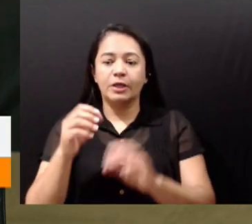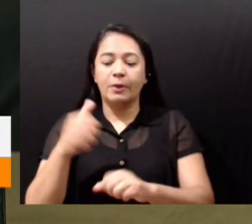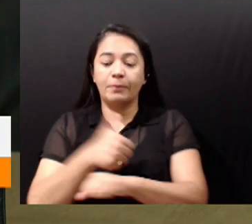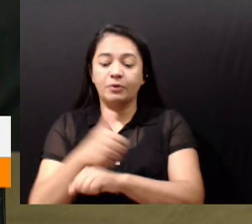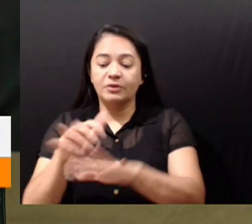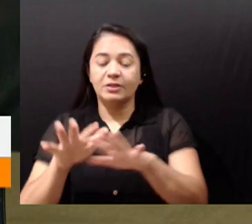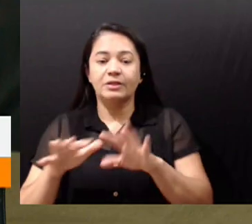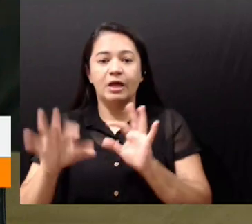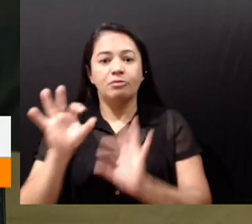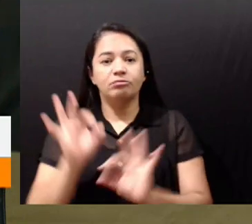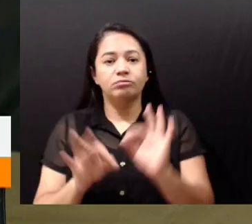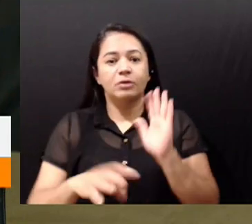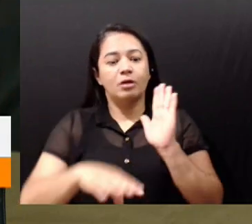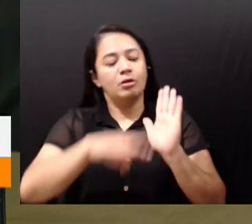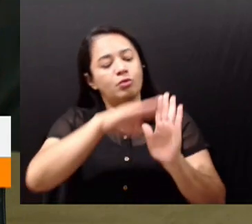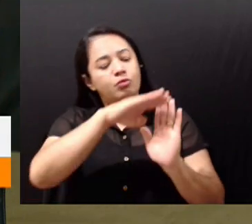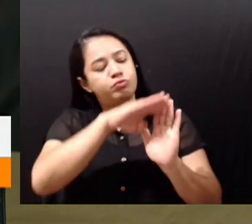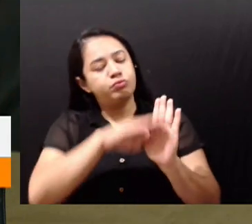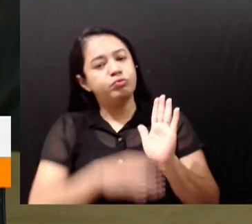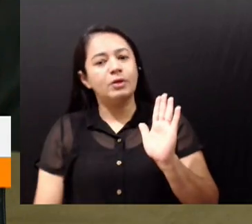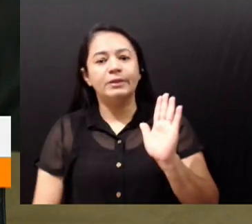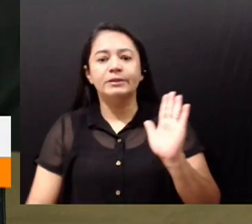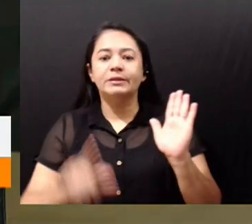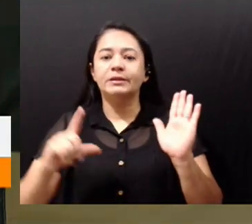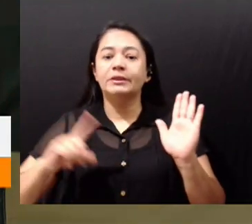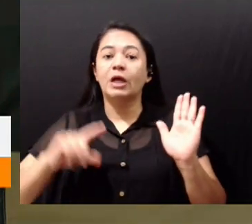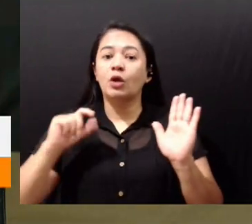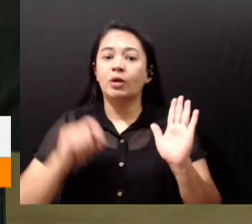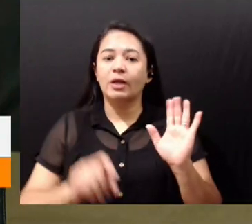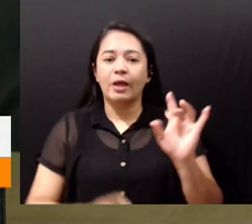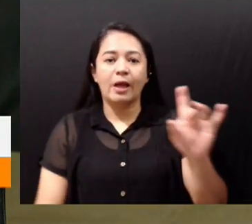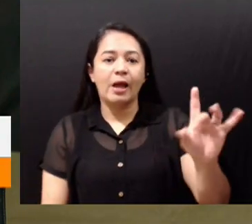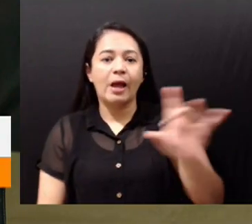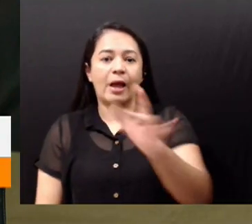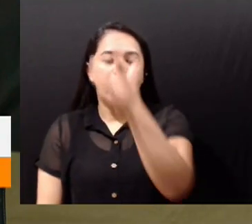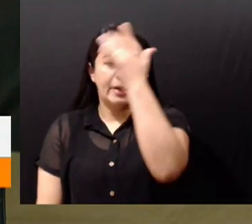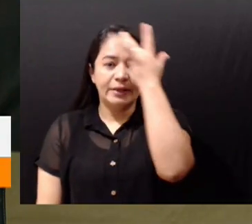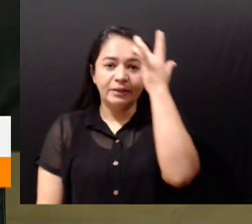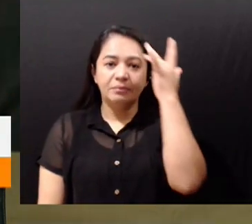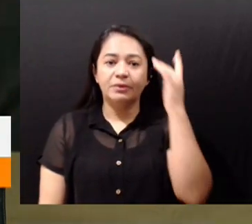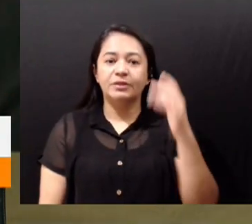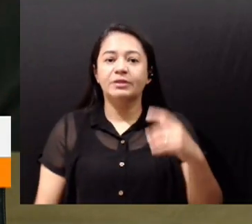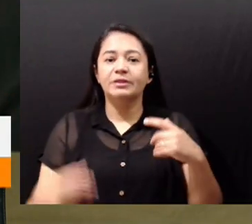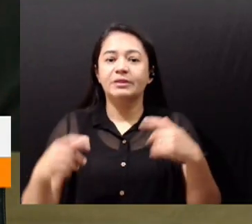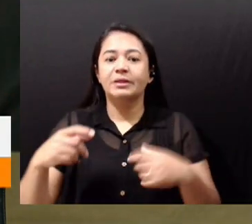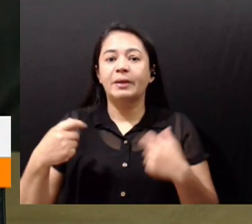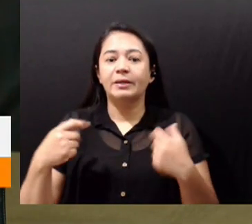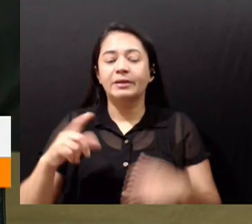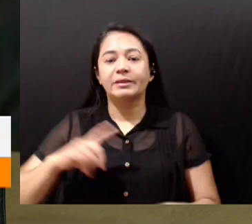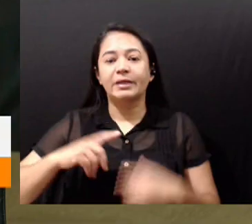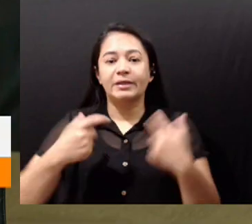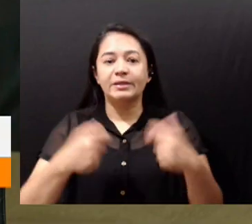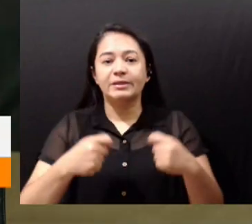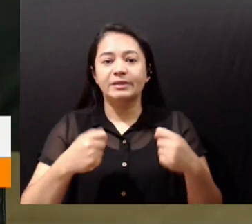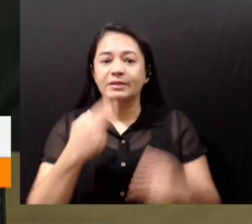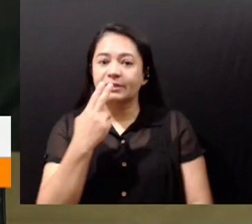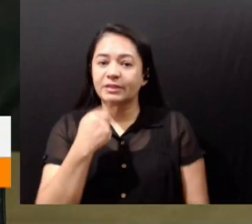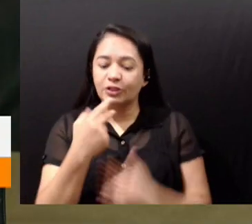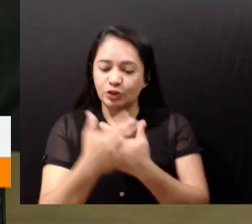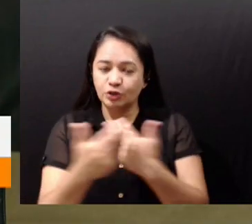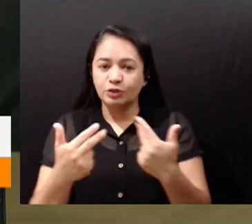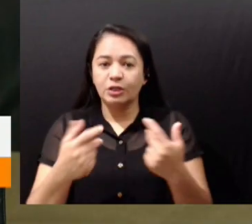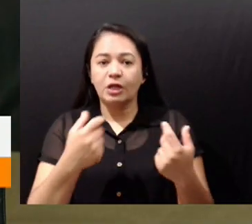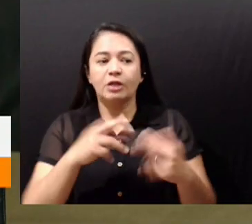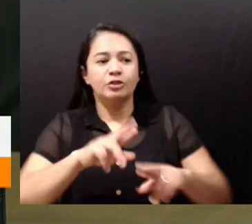lista, nós temos que cada pessoa possui necessidades nutricionais, gente, diferentes, devido a peso diferente,